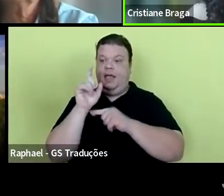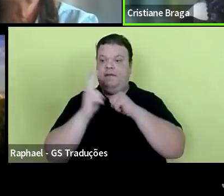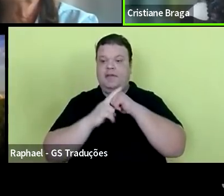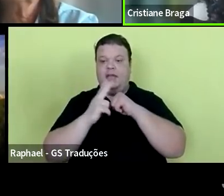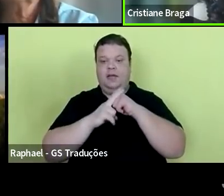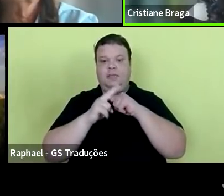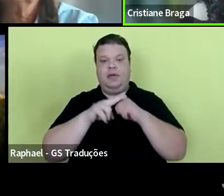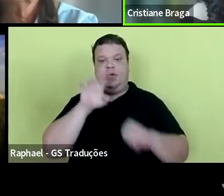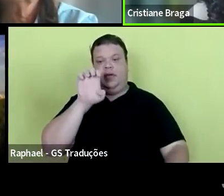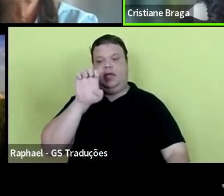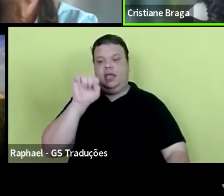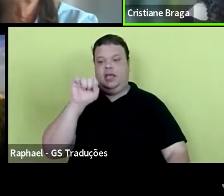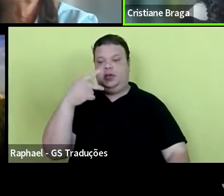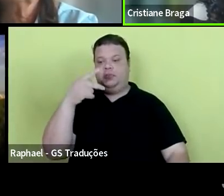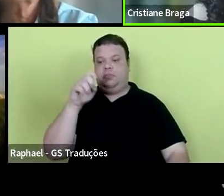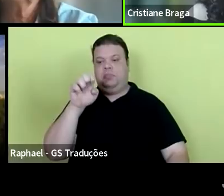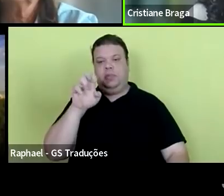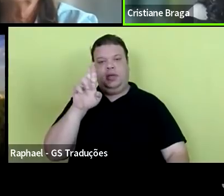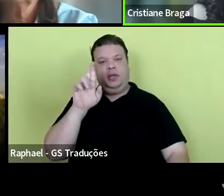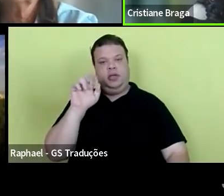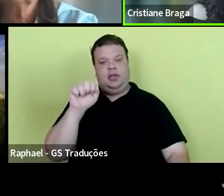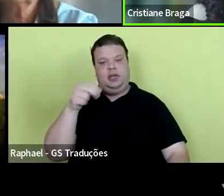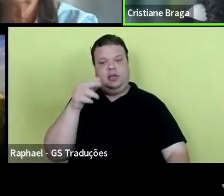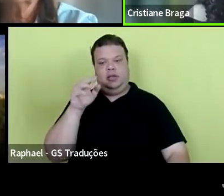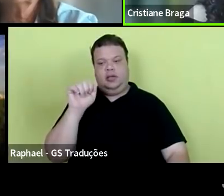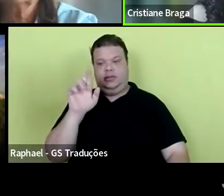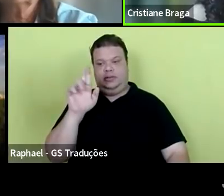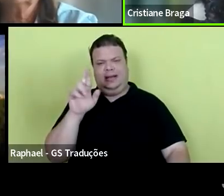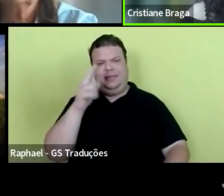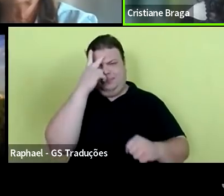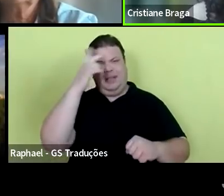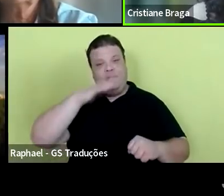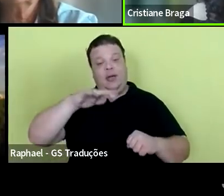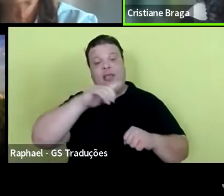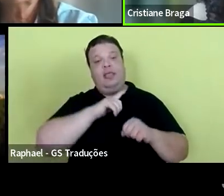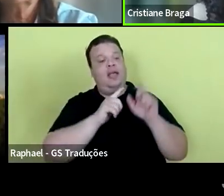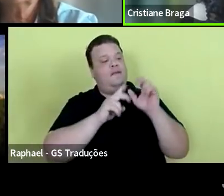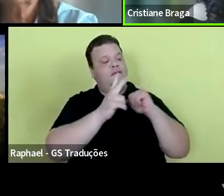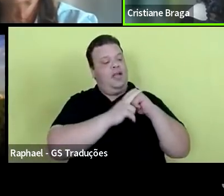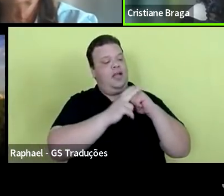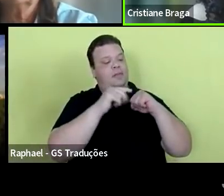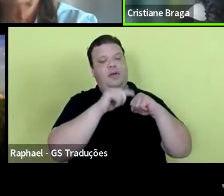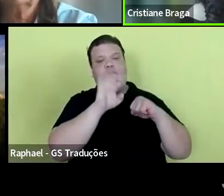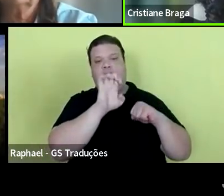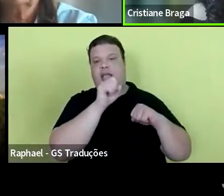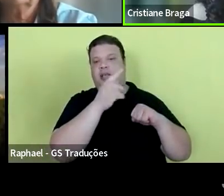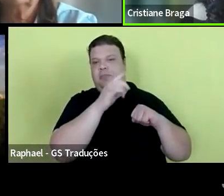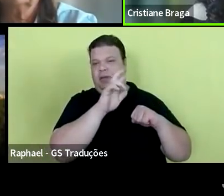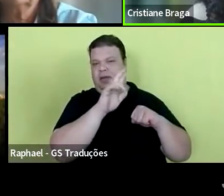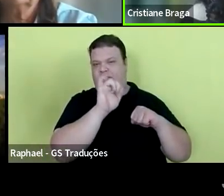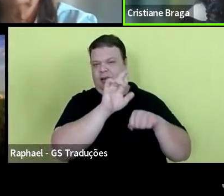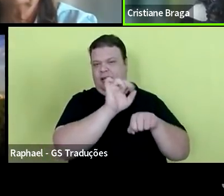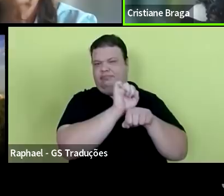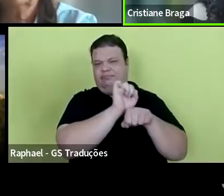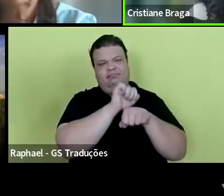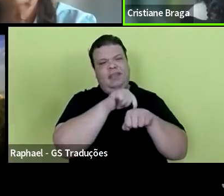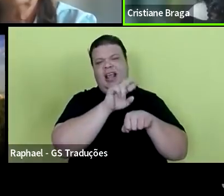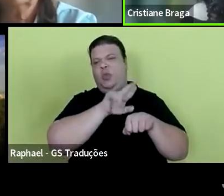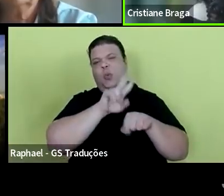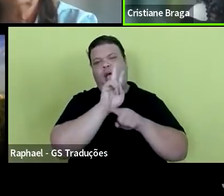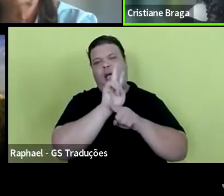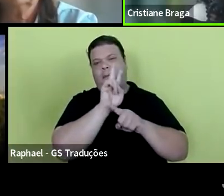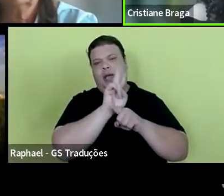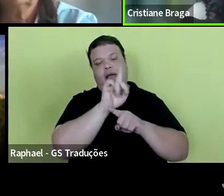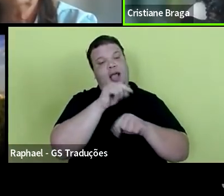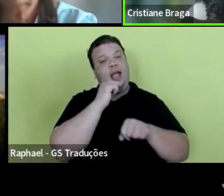porque tem gente que tem esperança do verbo esperar. E esperança do verbo esperar não é esperança, é